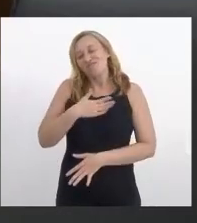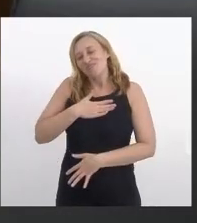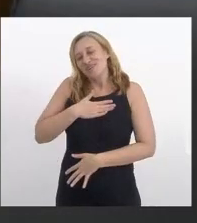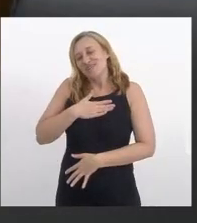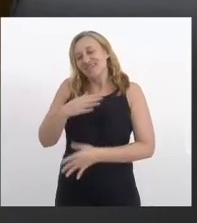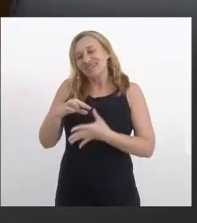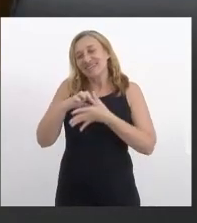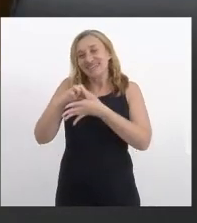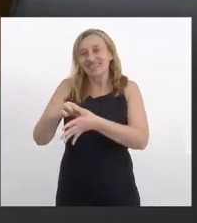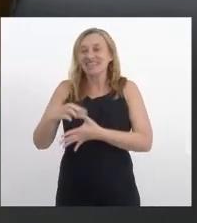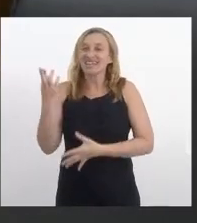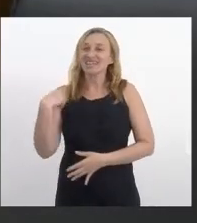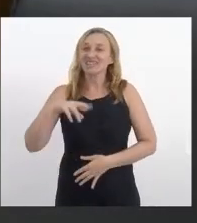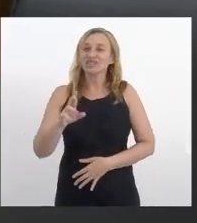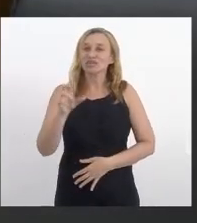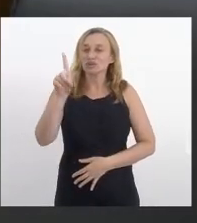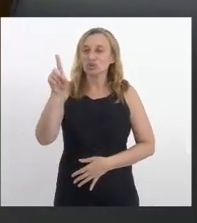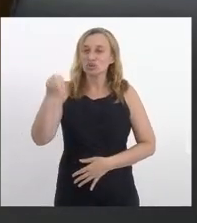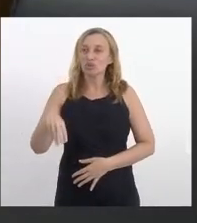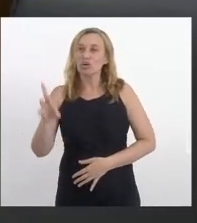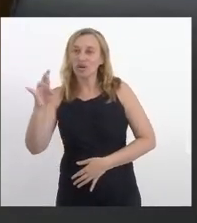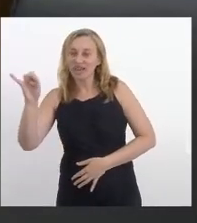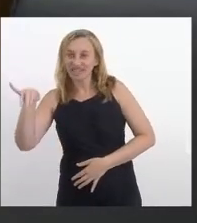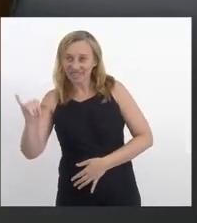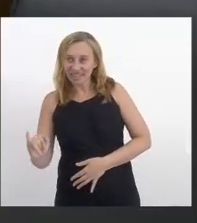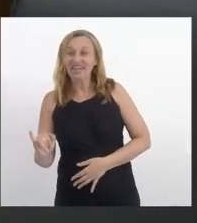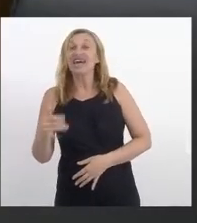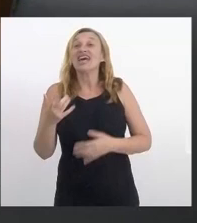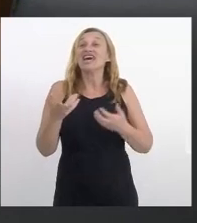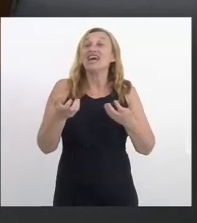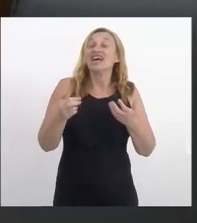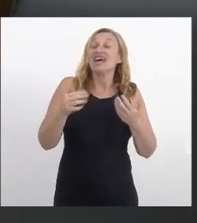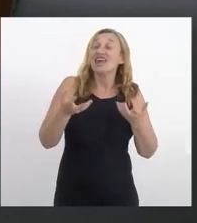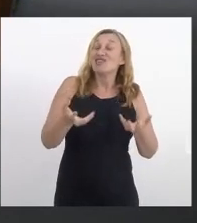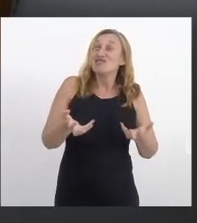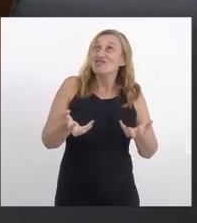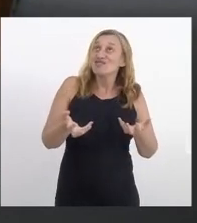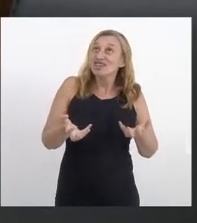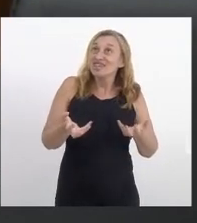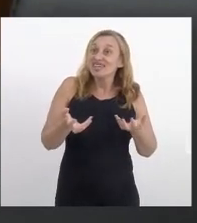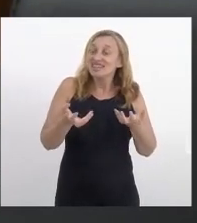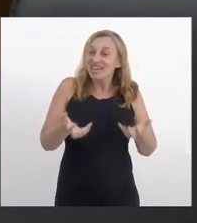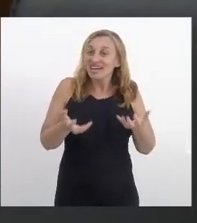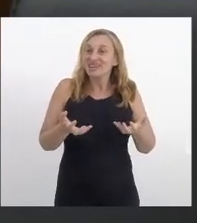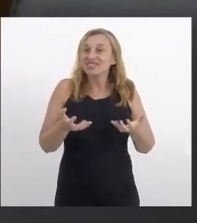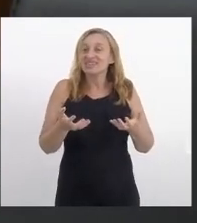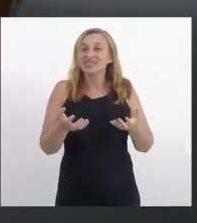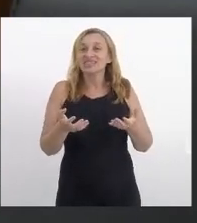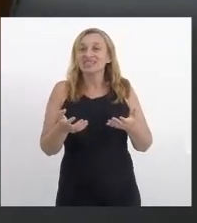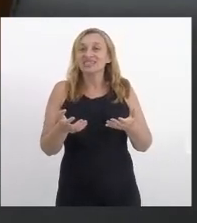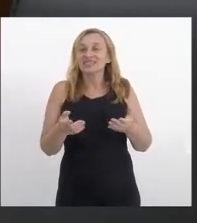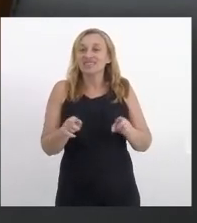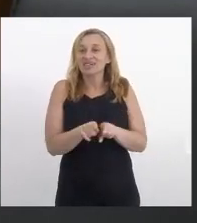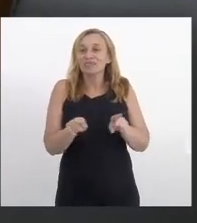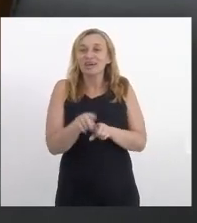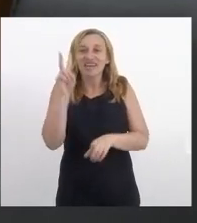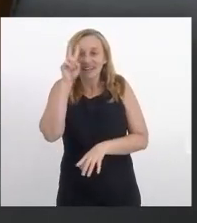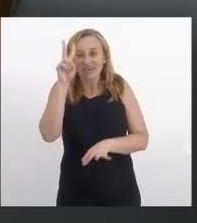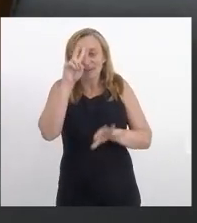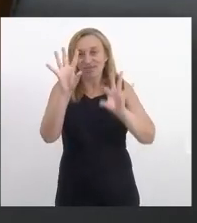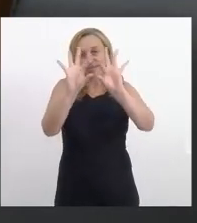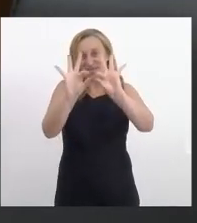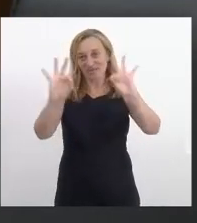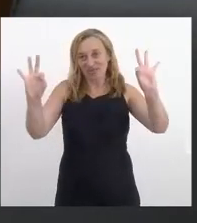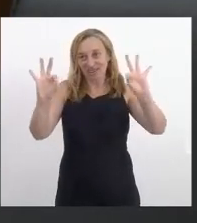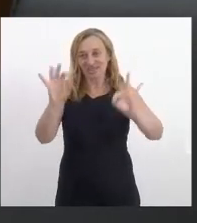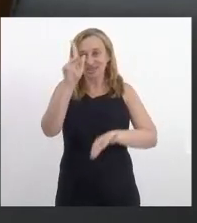líder religioso, Dom Arani. Mas eu quero me despedir lembrando aqui uma frase